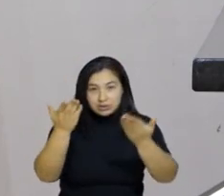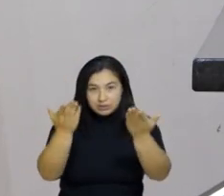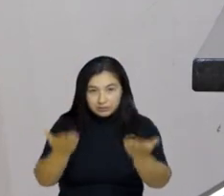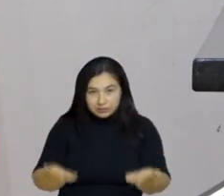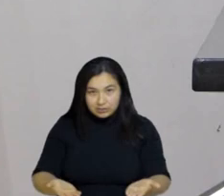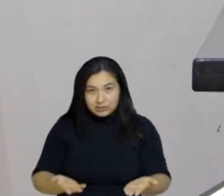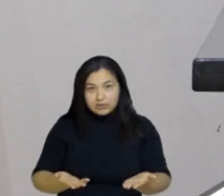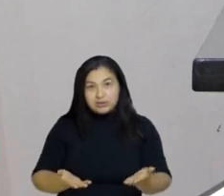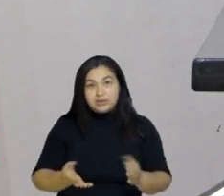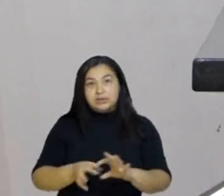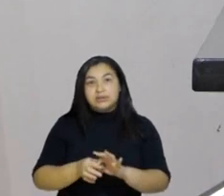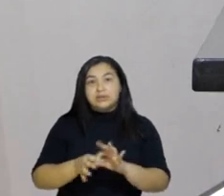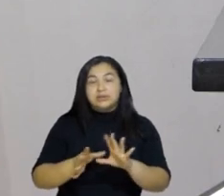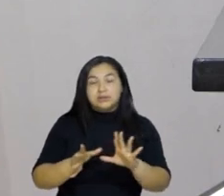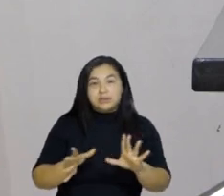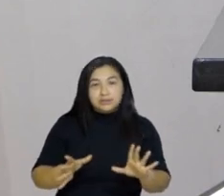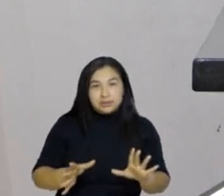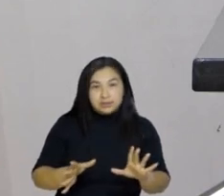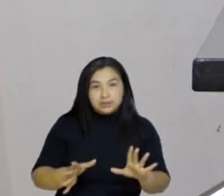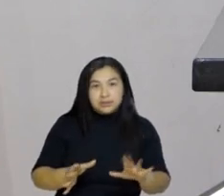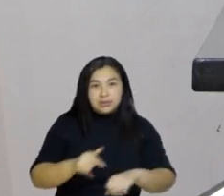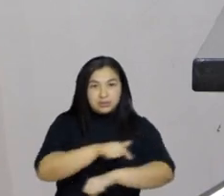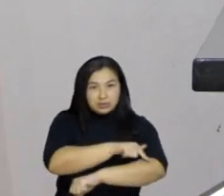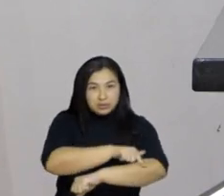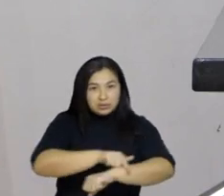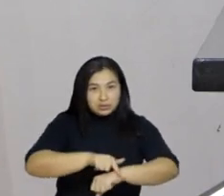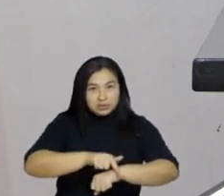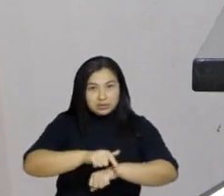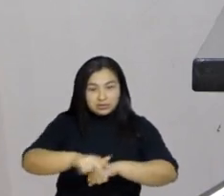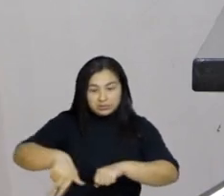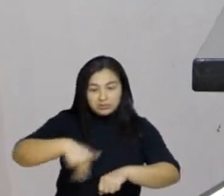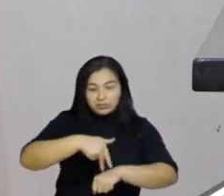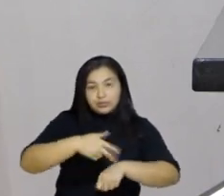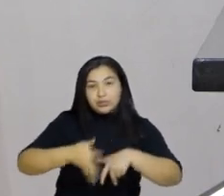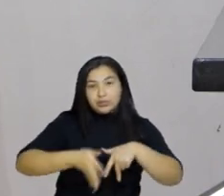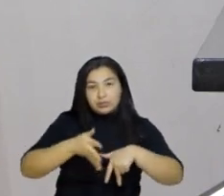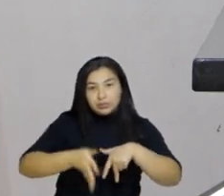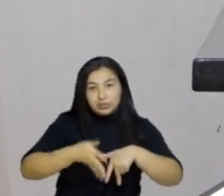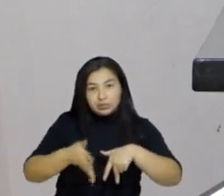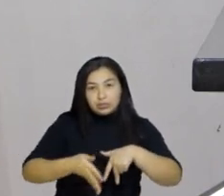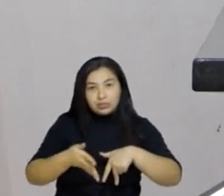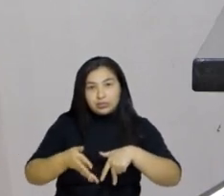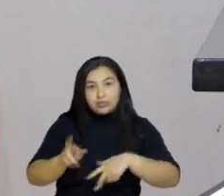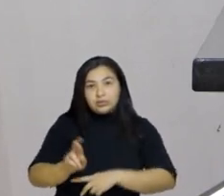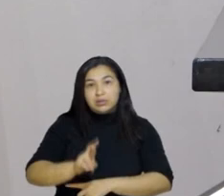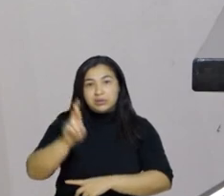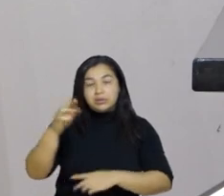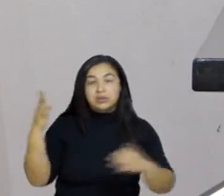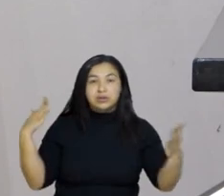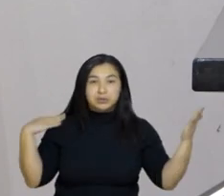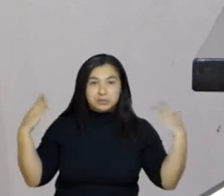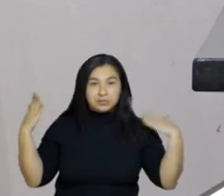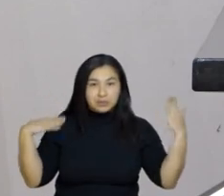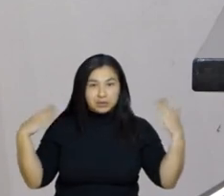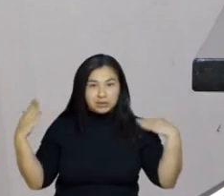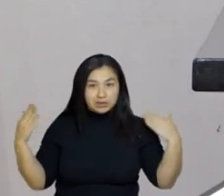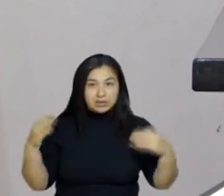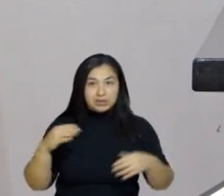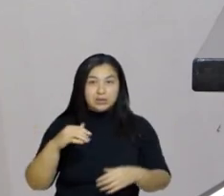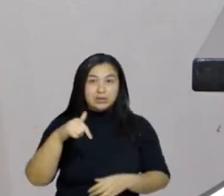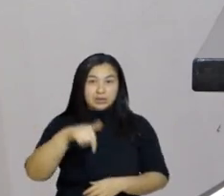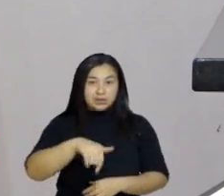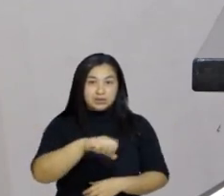cortesia de ter me permitido aqui falar essas poucas palavras em nome da Marinha do Brasil aqui em Santa Catarina. Muito obrigado,